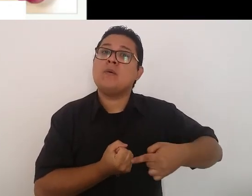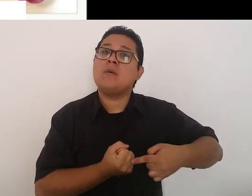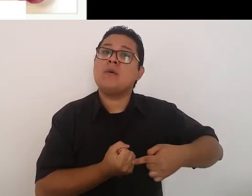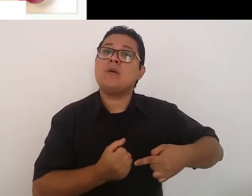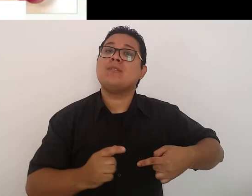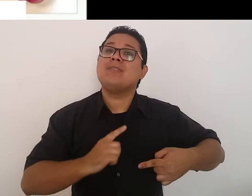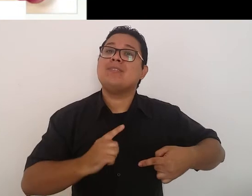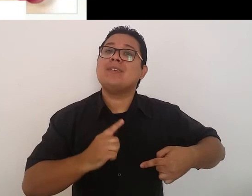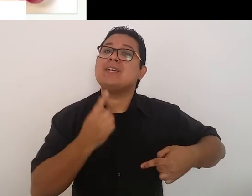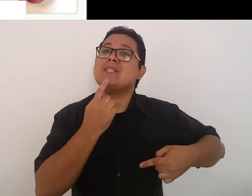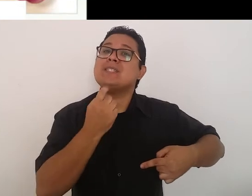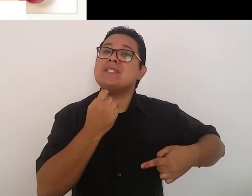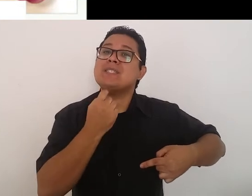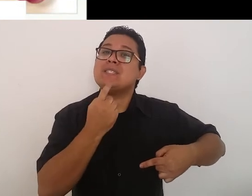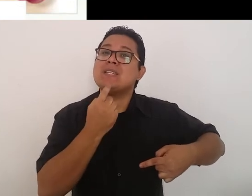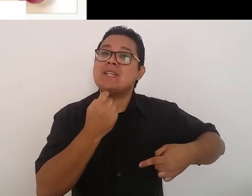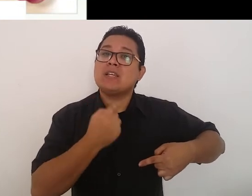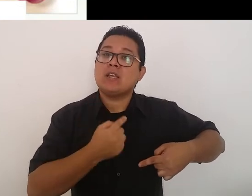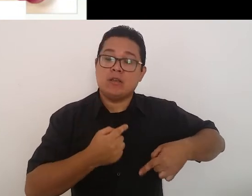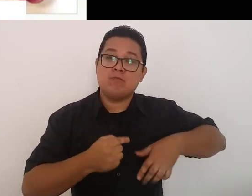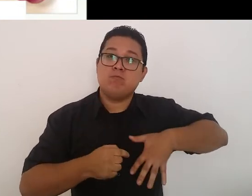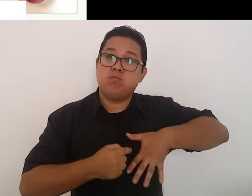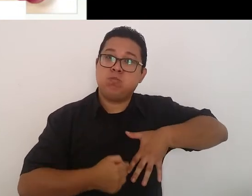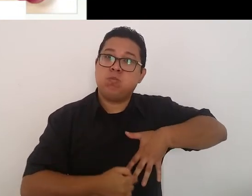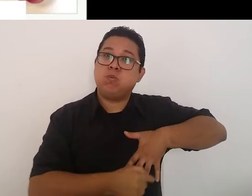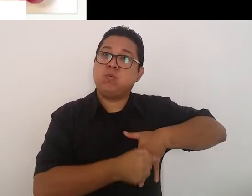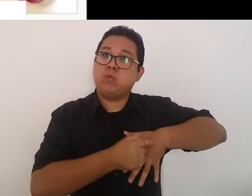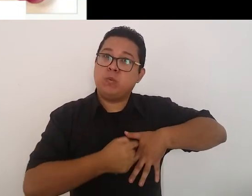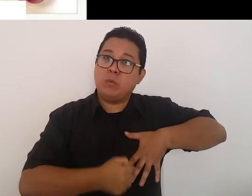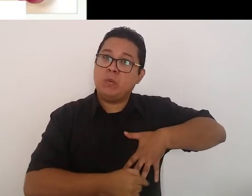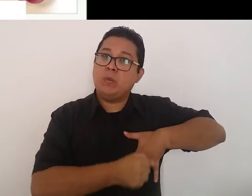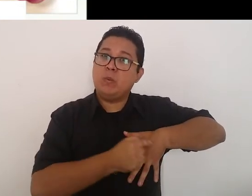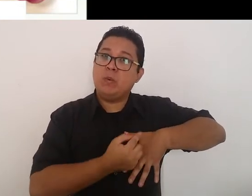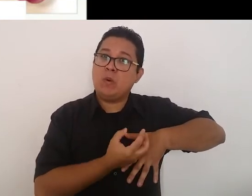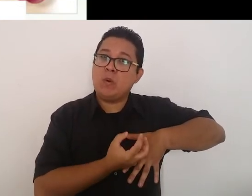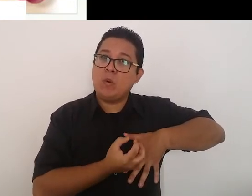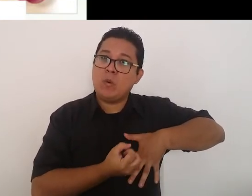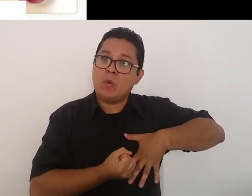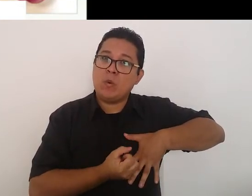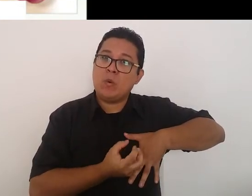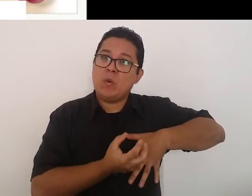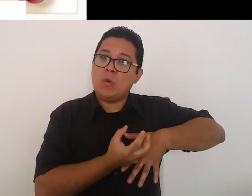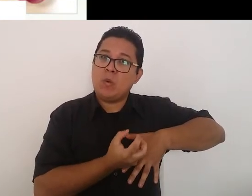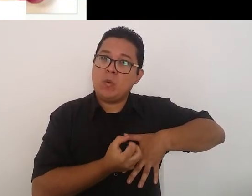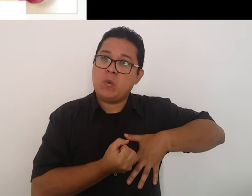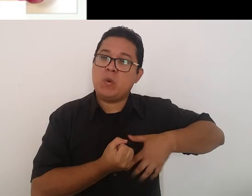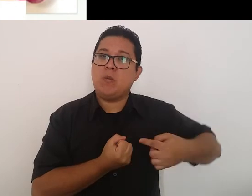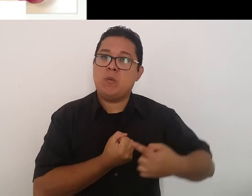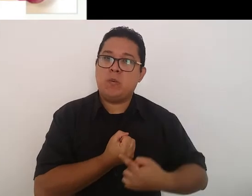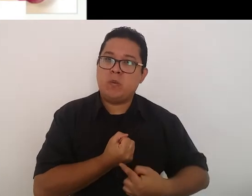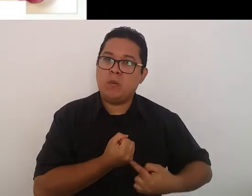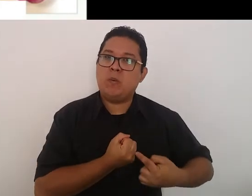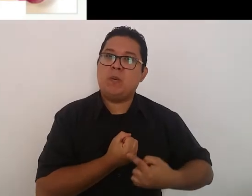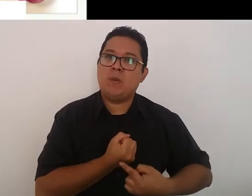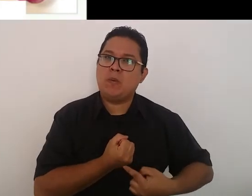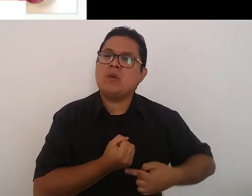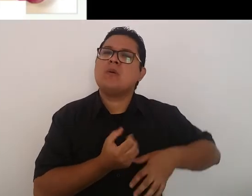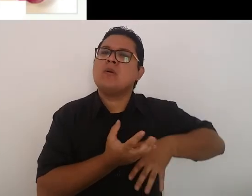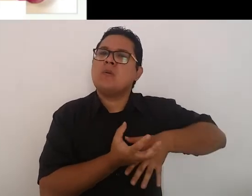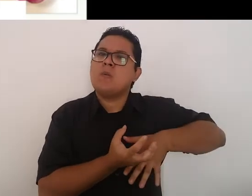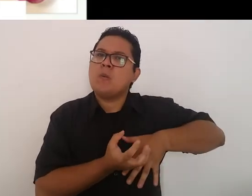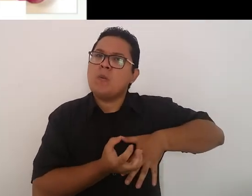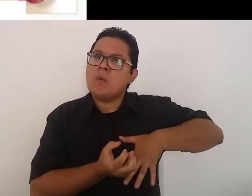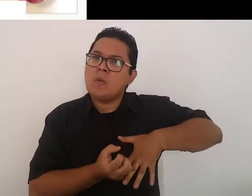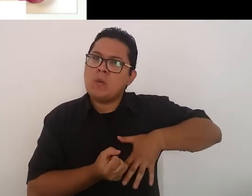volta deles. Esse sangue passando vai liberar o CO2 aqui para dentro